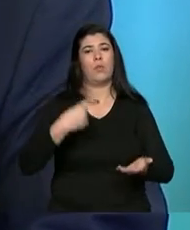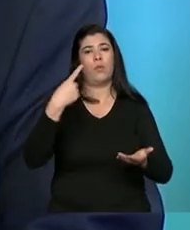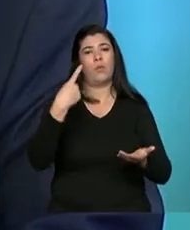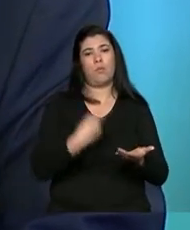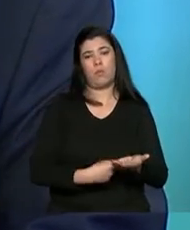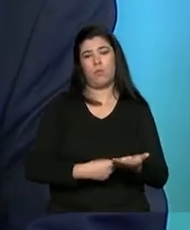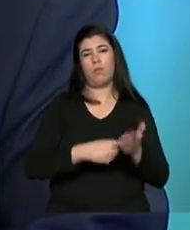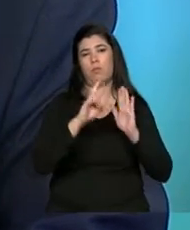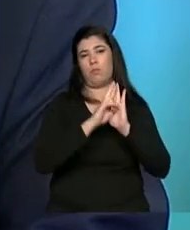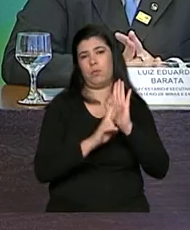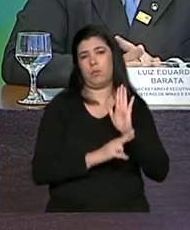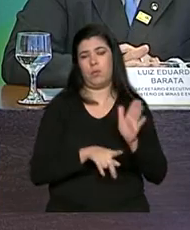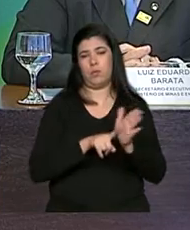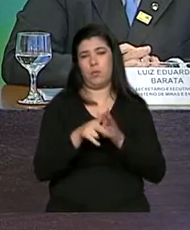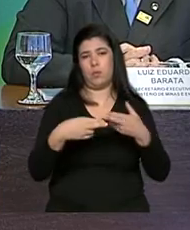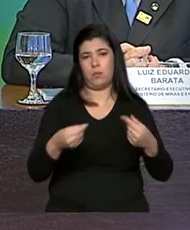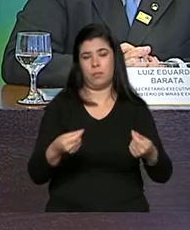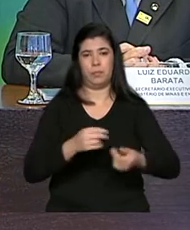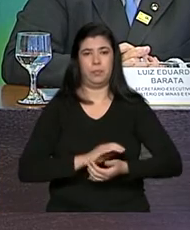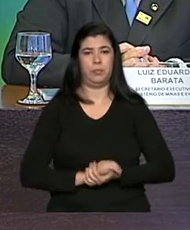relação a essas questões